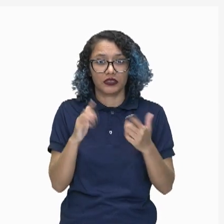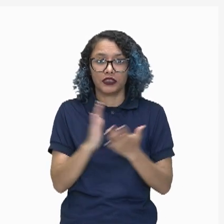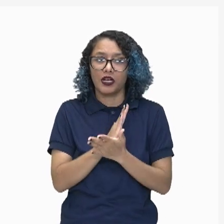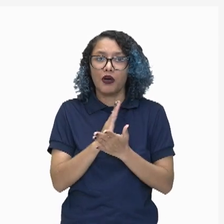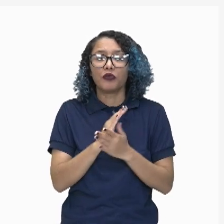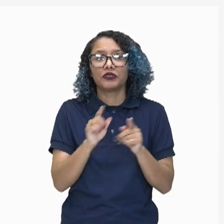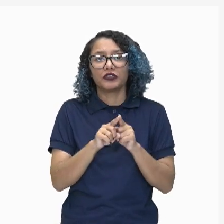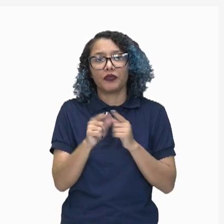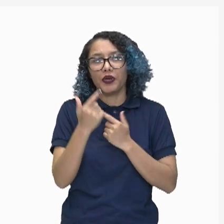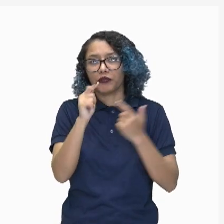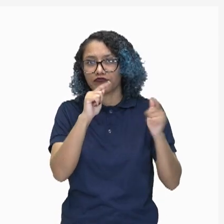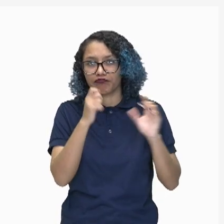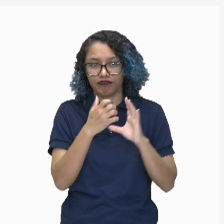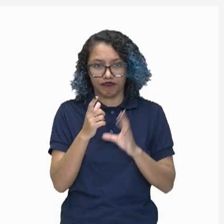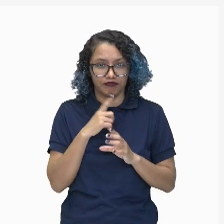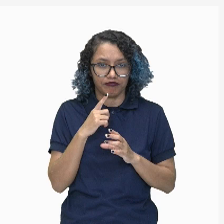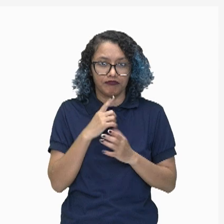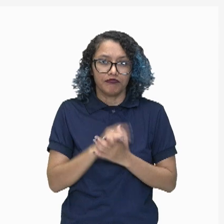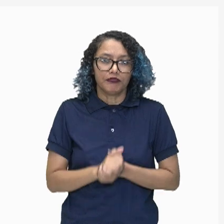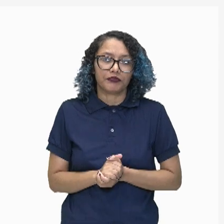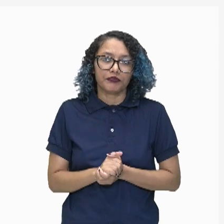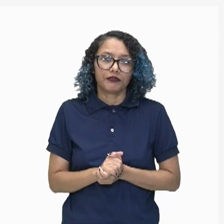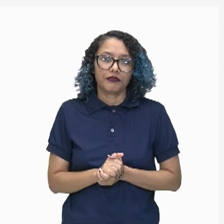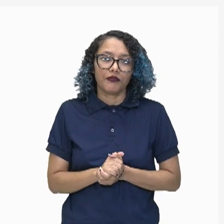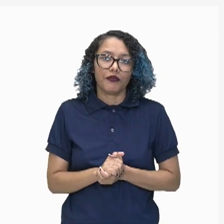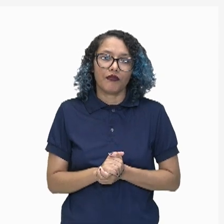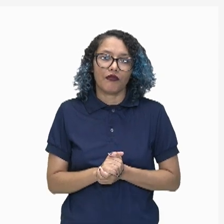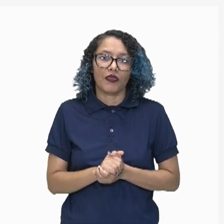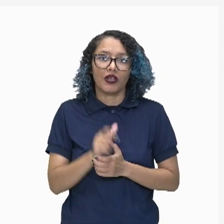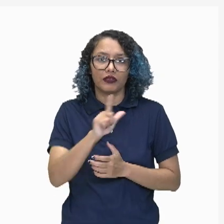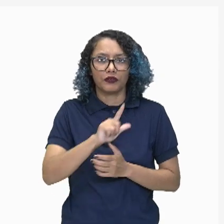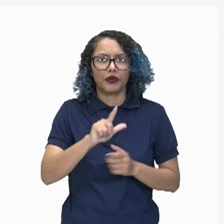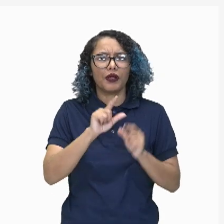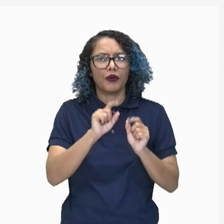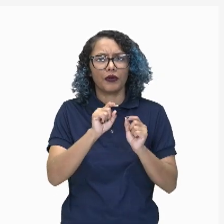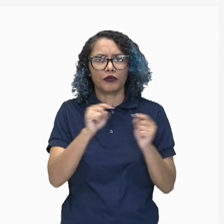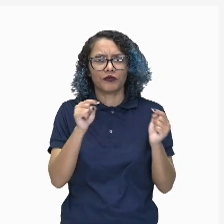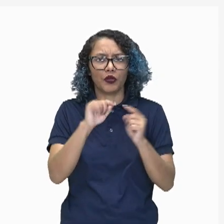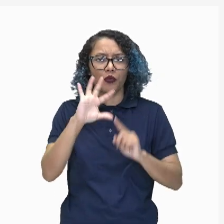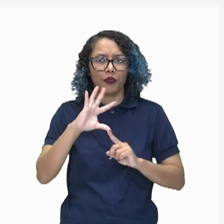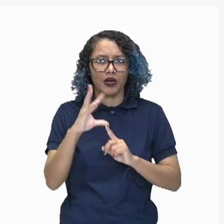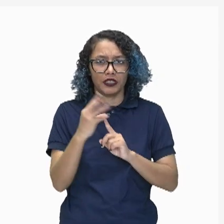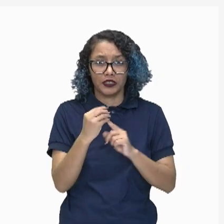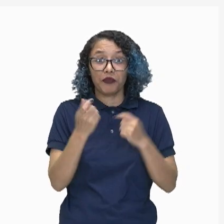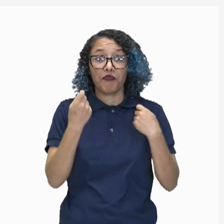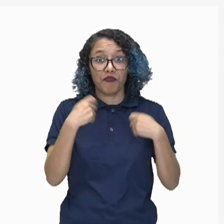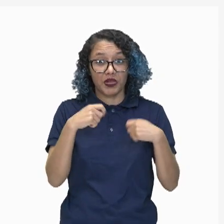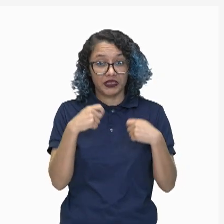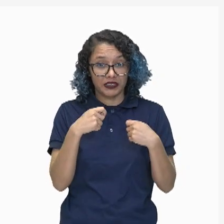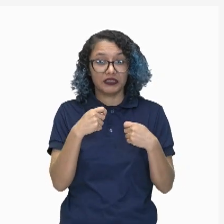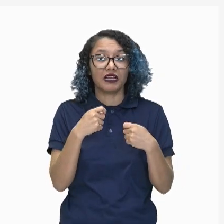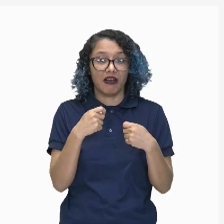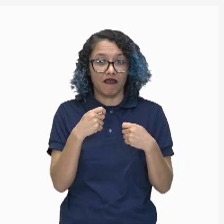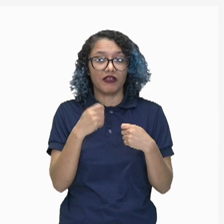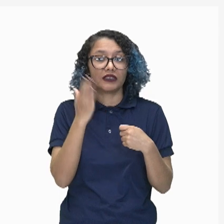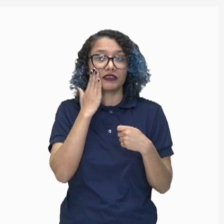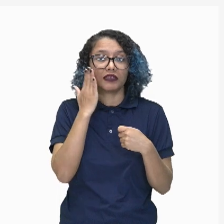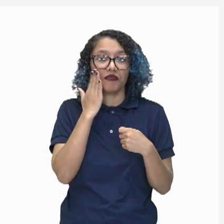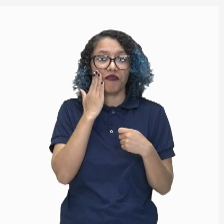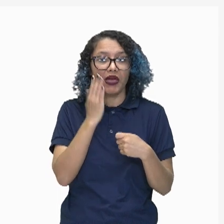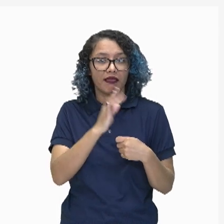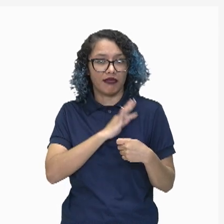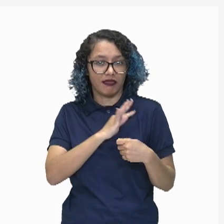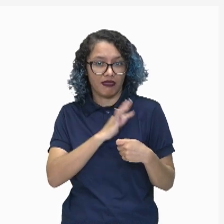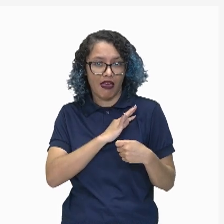outro patamar. A literatura passou a ser vista como uma arte que exigia domínio técnico e intelectual. Sempre foi assim,